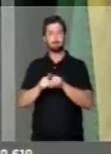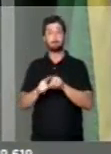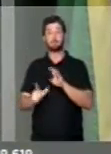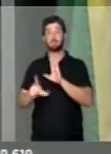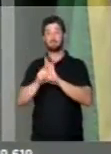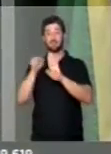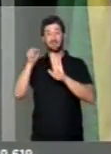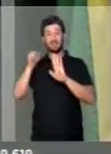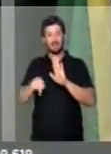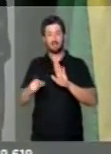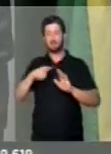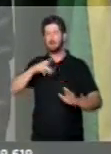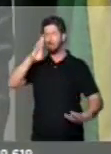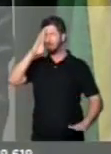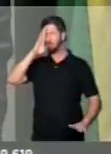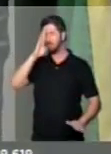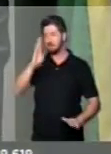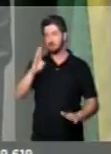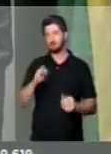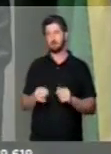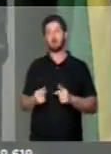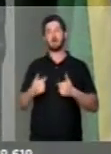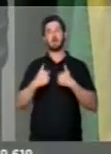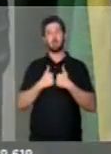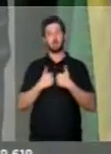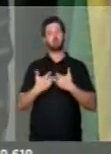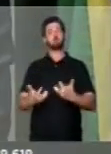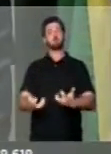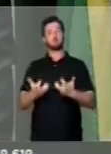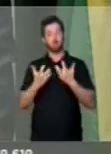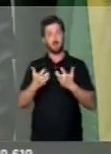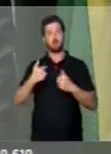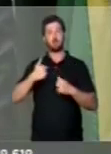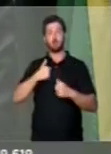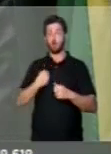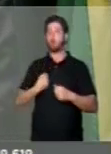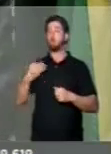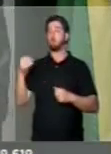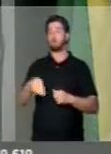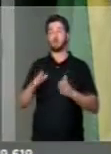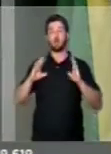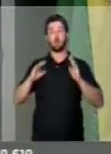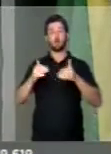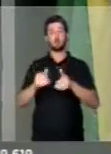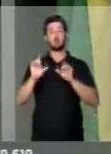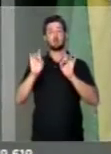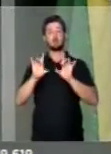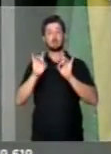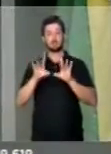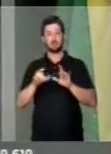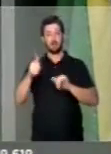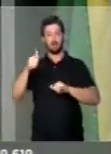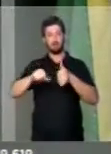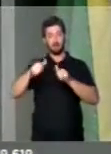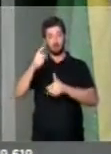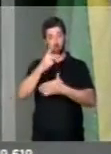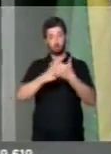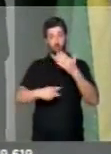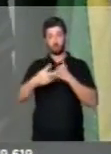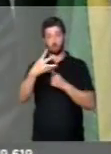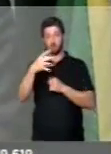essa lei tivesse prioridade, eu quero e estou participando da comissão especial que analisa o